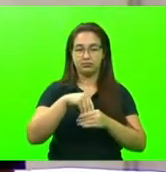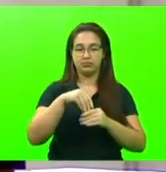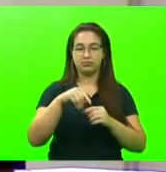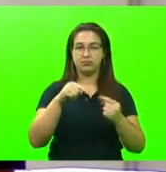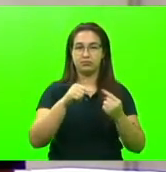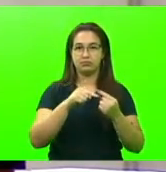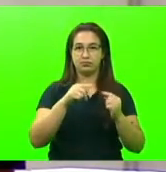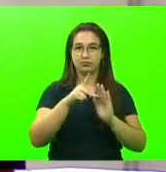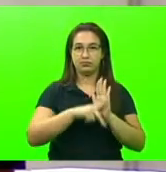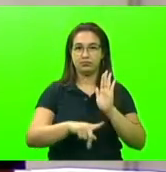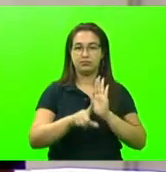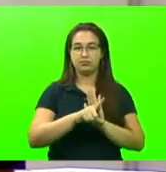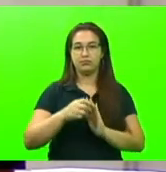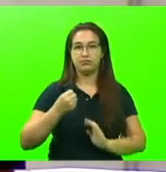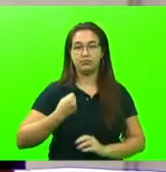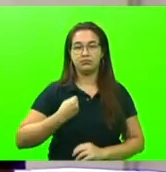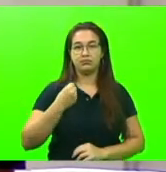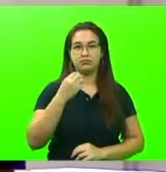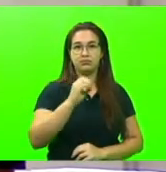Lei